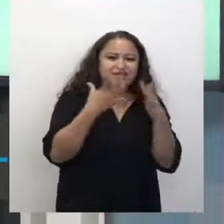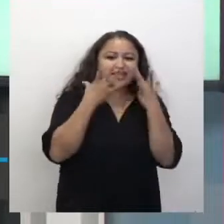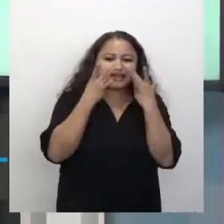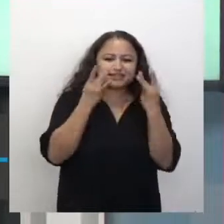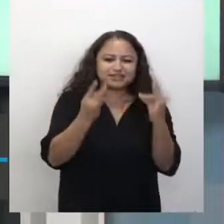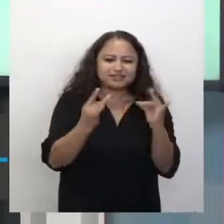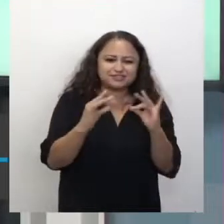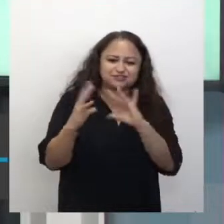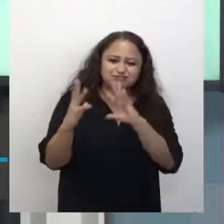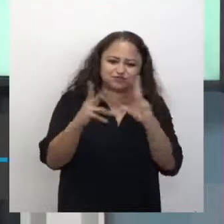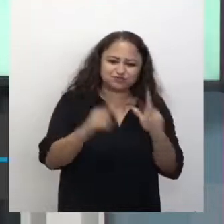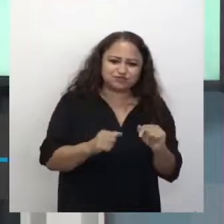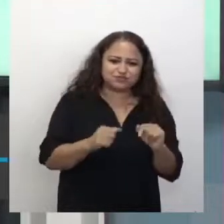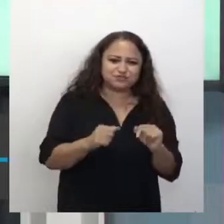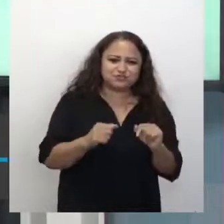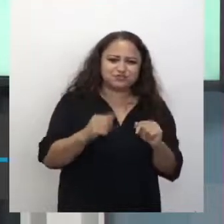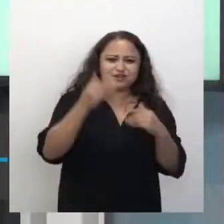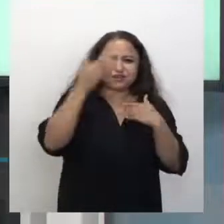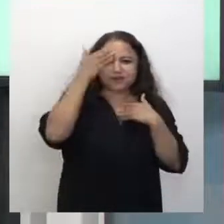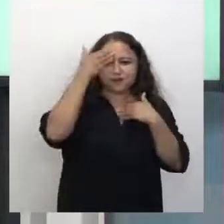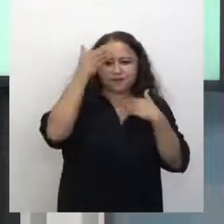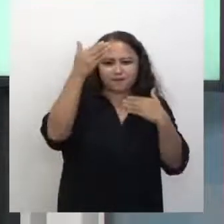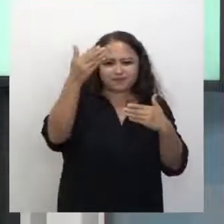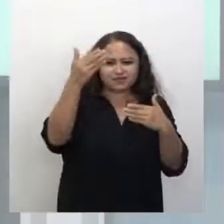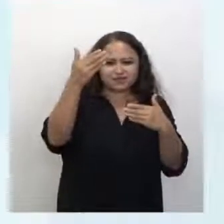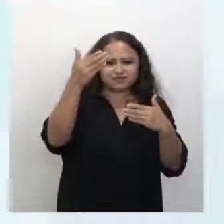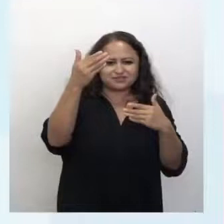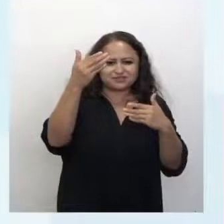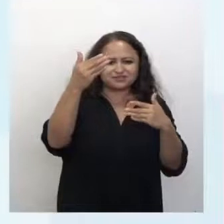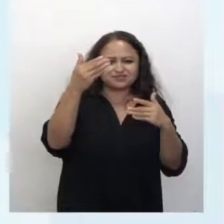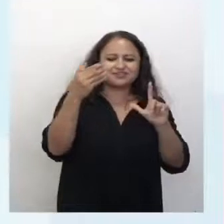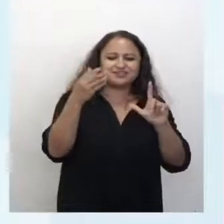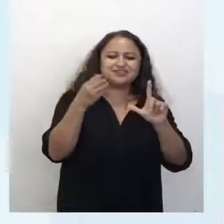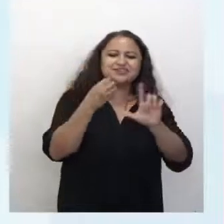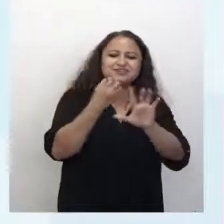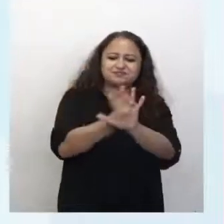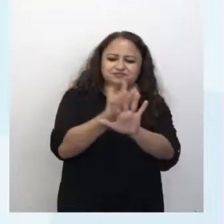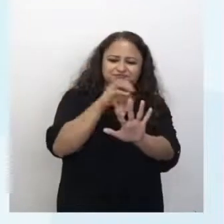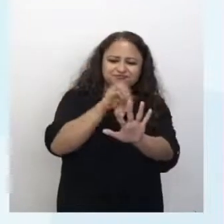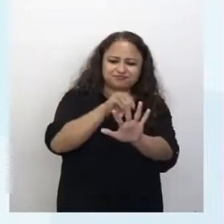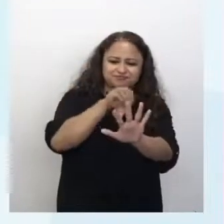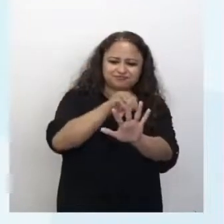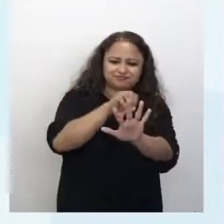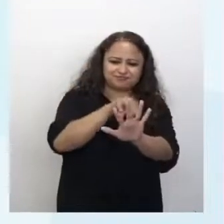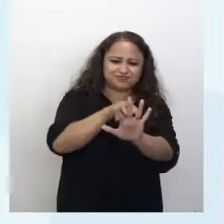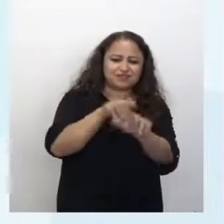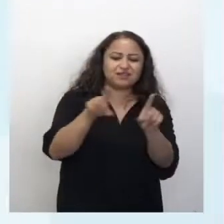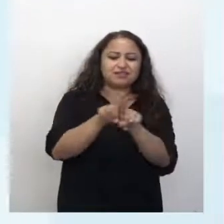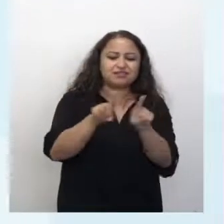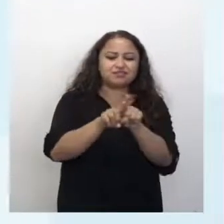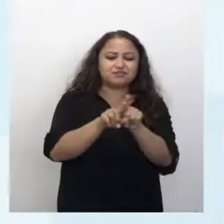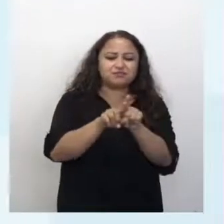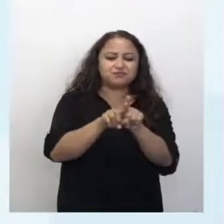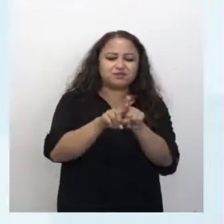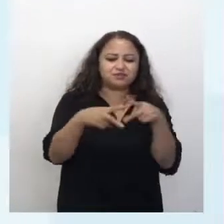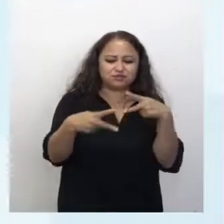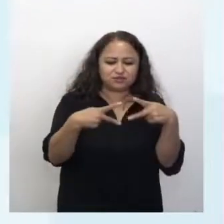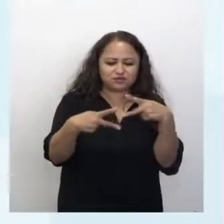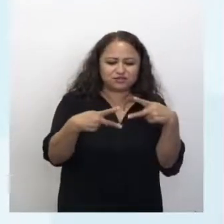vocês. Muito obrigada a todos. Agora vai aparecer aí na tela o QR Code e também o link desta aula para que você possa